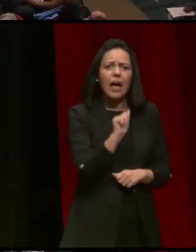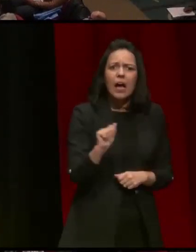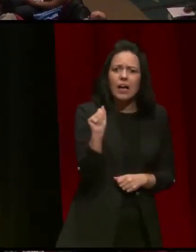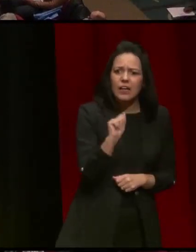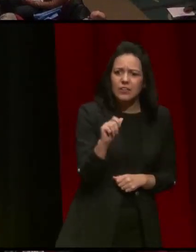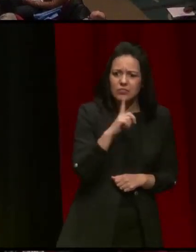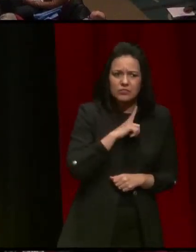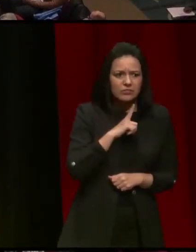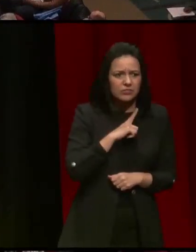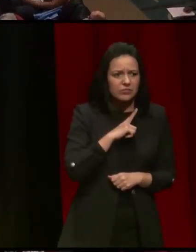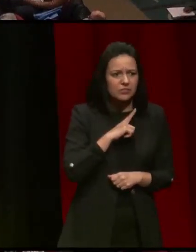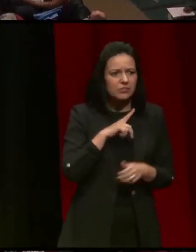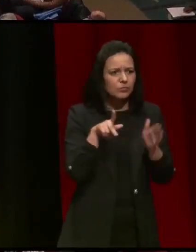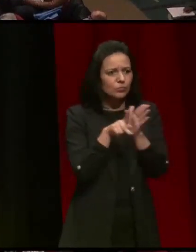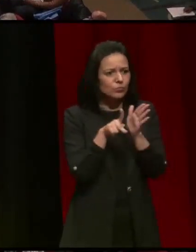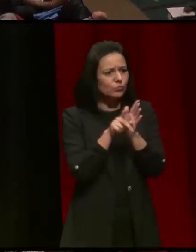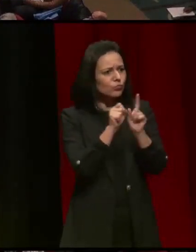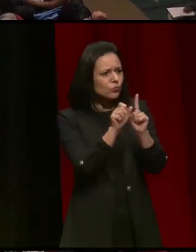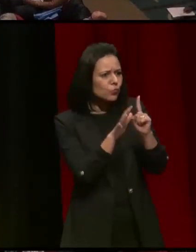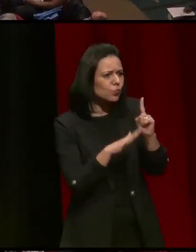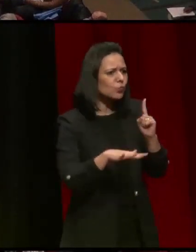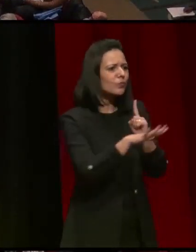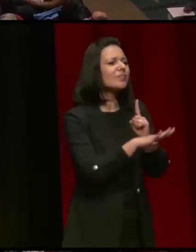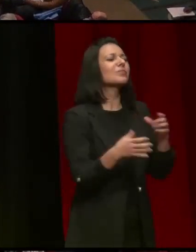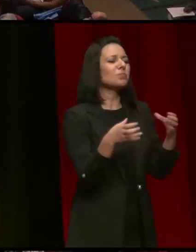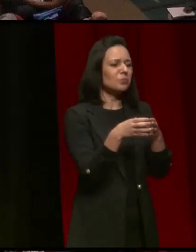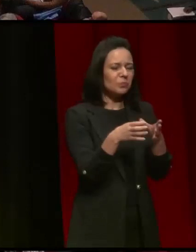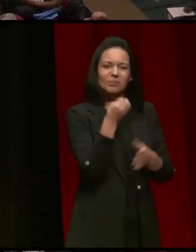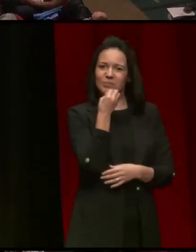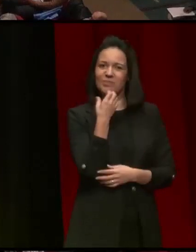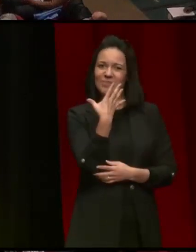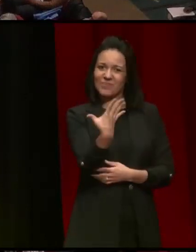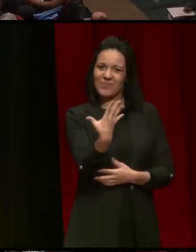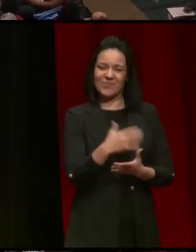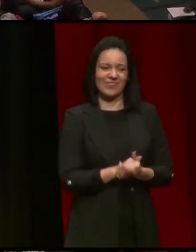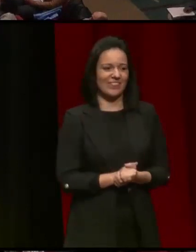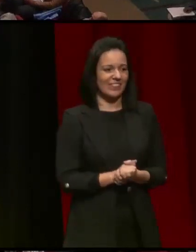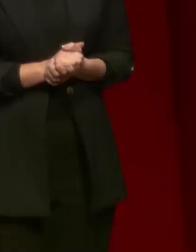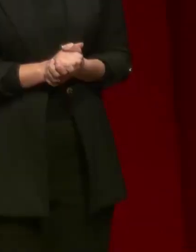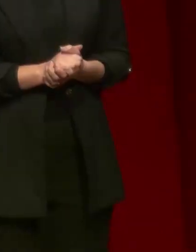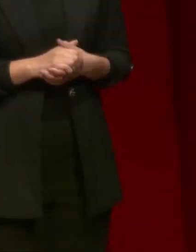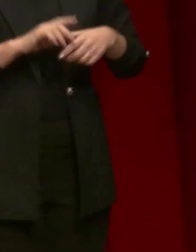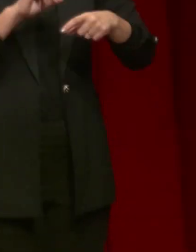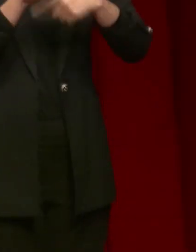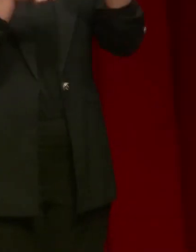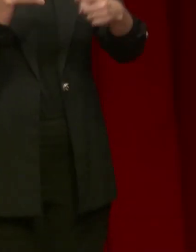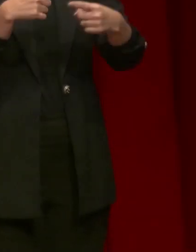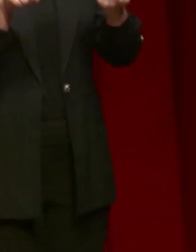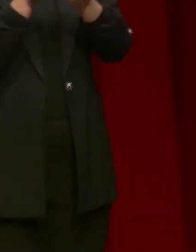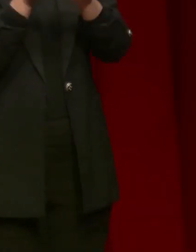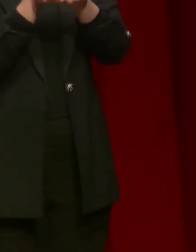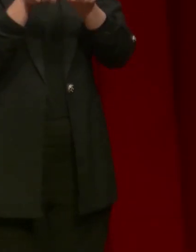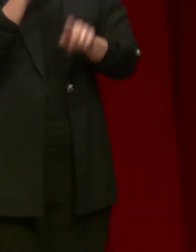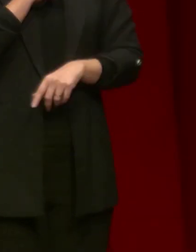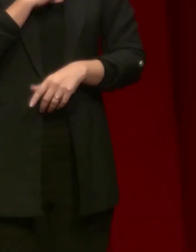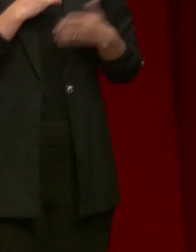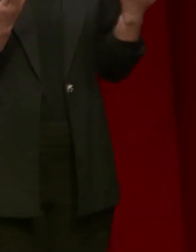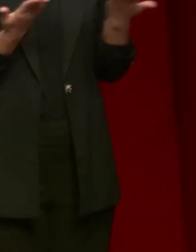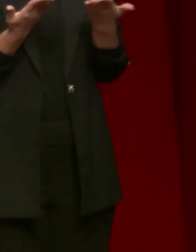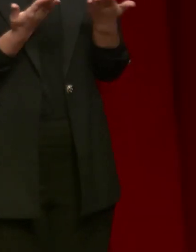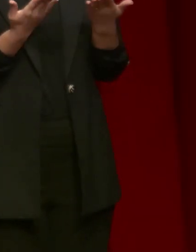onde é que está você aí? Para a gente conhecer também, muito bom. Então depois, ó, eu queria pedir para ficar de pé lá no...